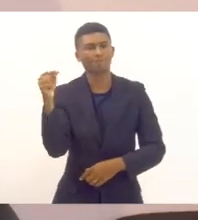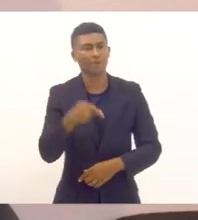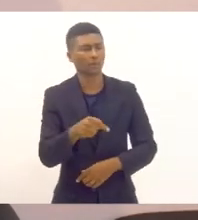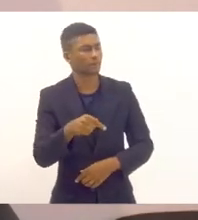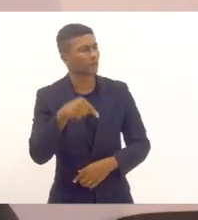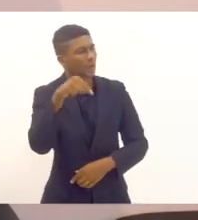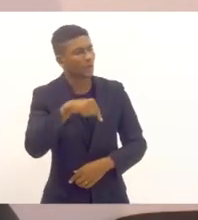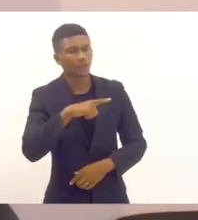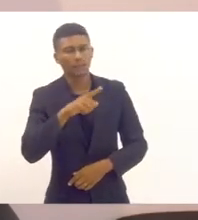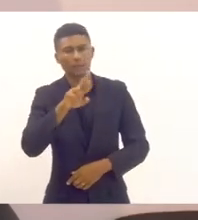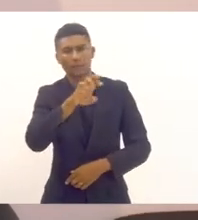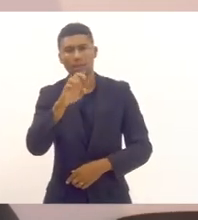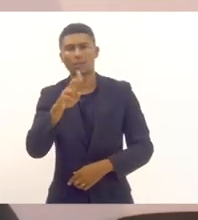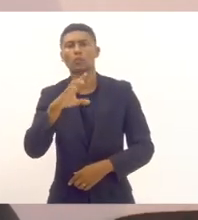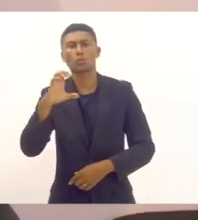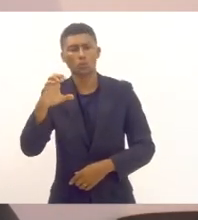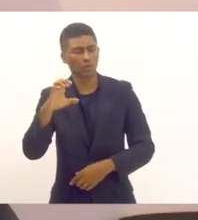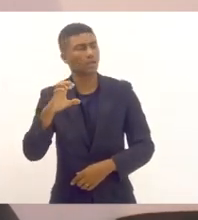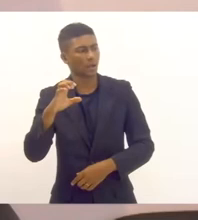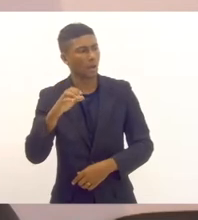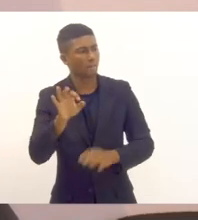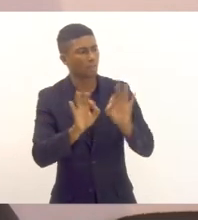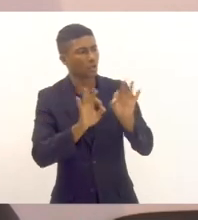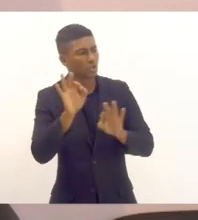aqui na Reduc, ele tem um custo menor no final do ano.